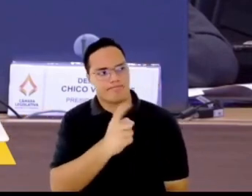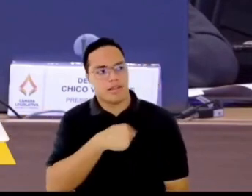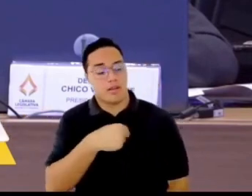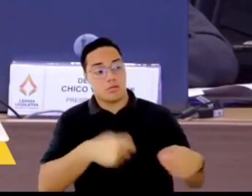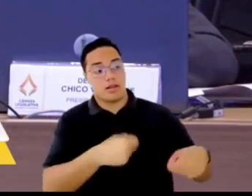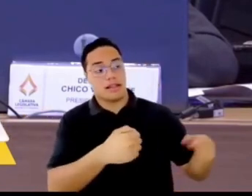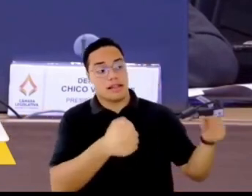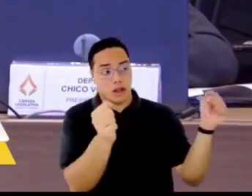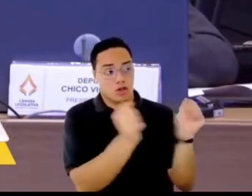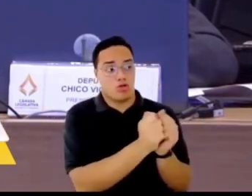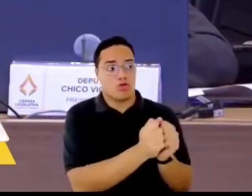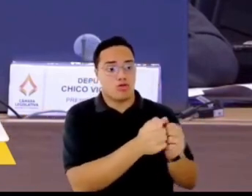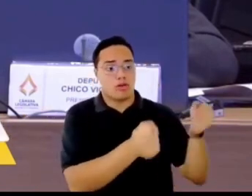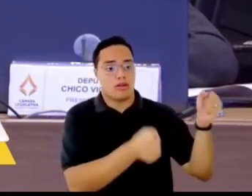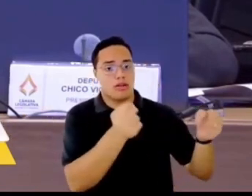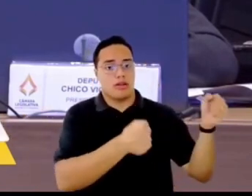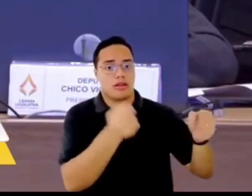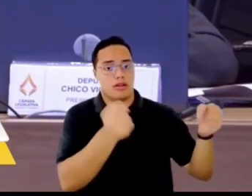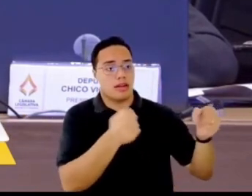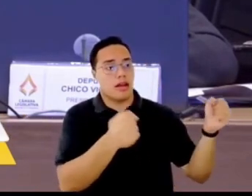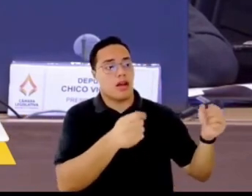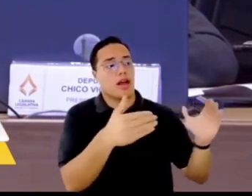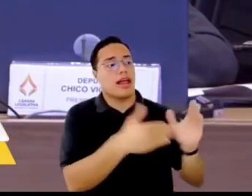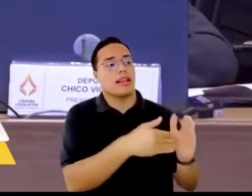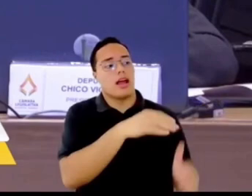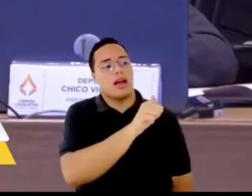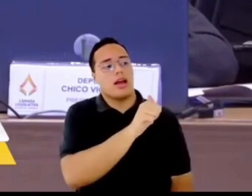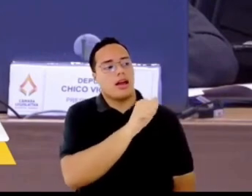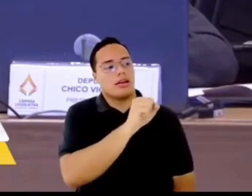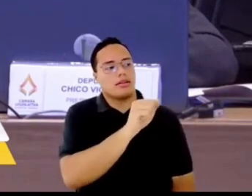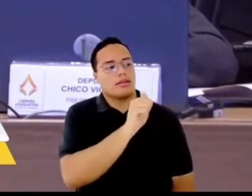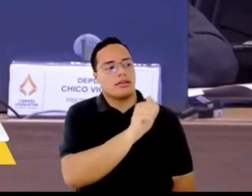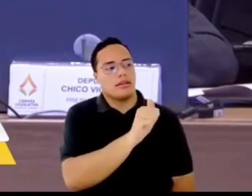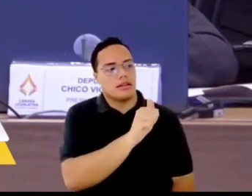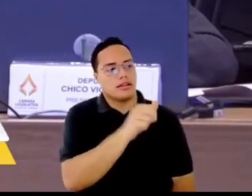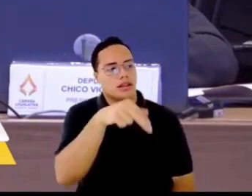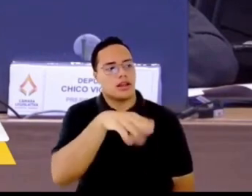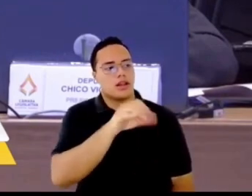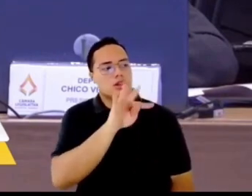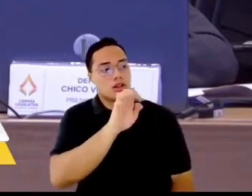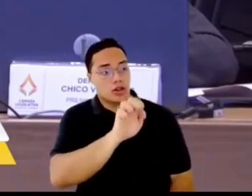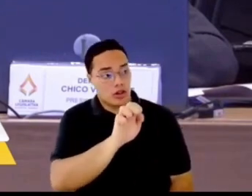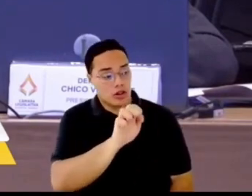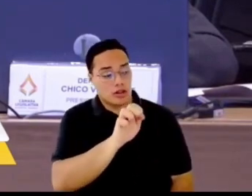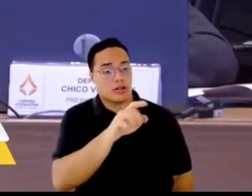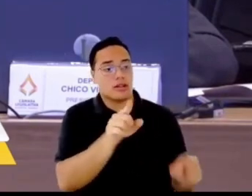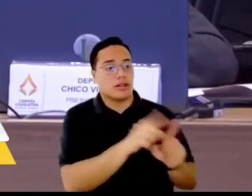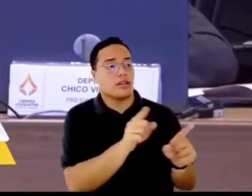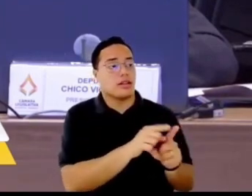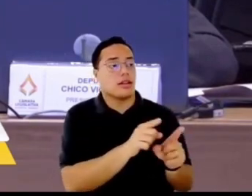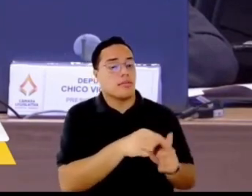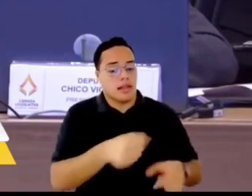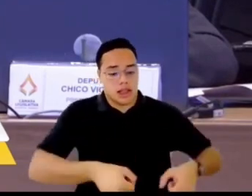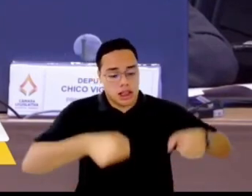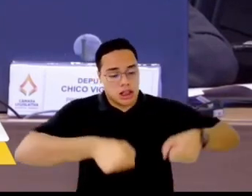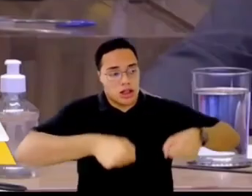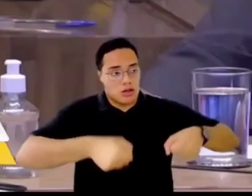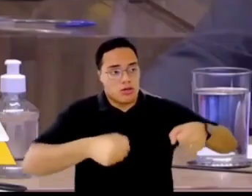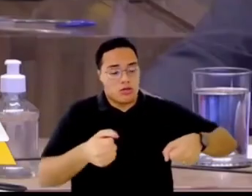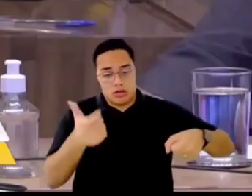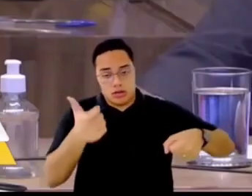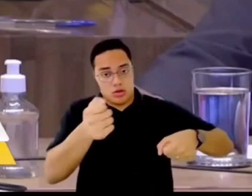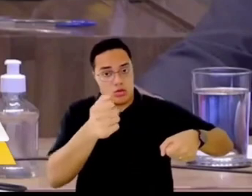ele desceu, mas deixou a mochila com a sacola e desceu com o detonador na mão. Eu tinha duas